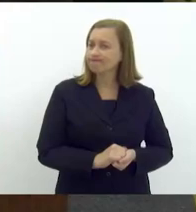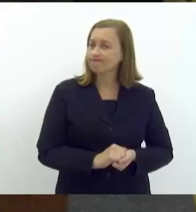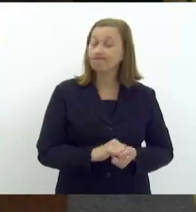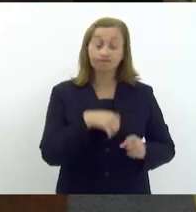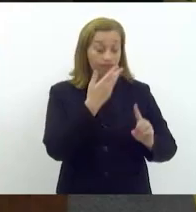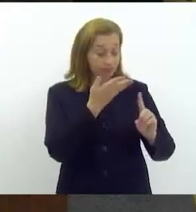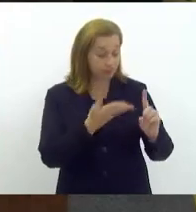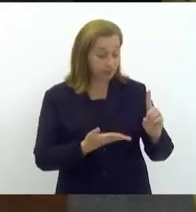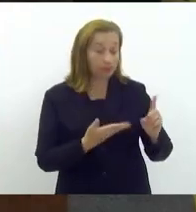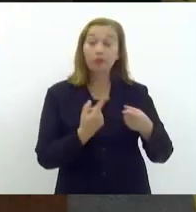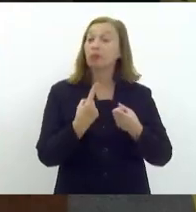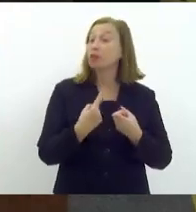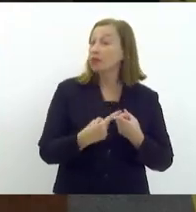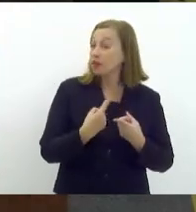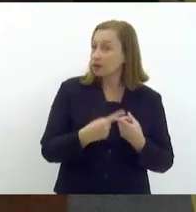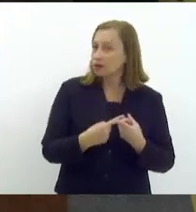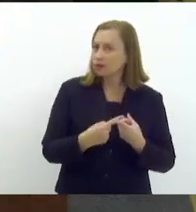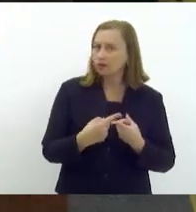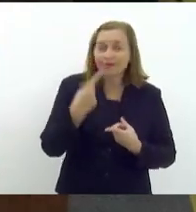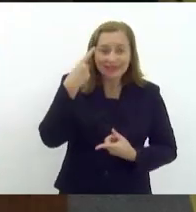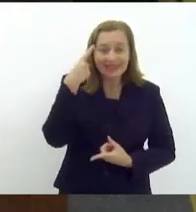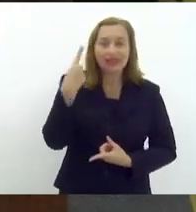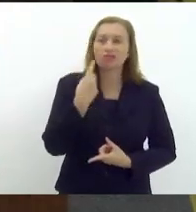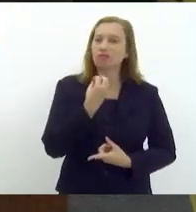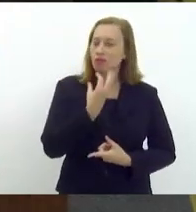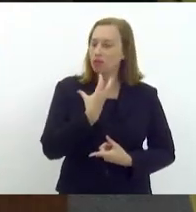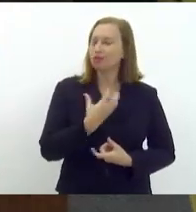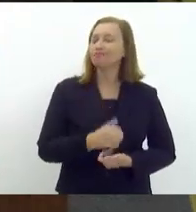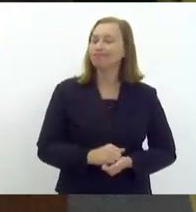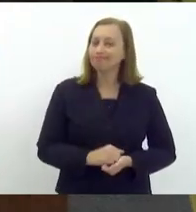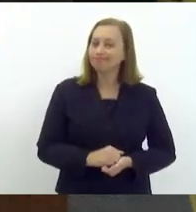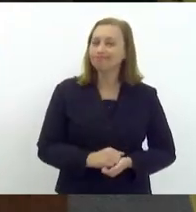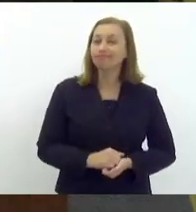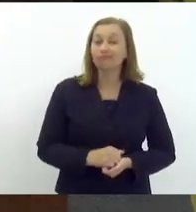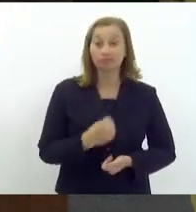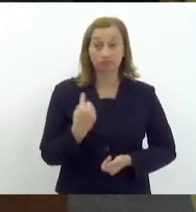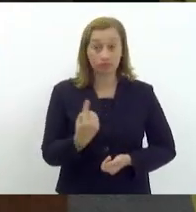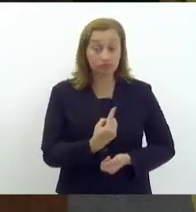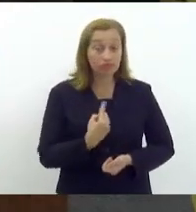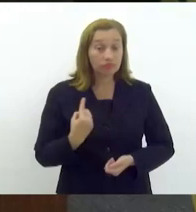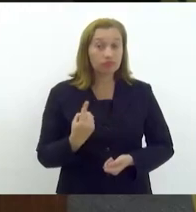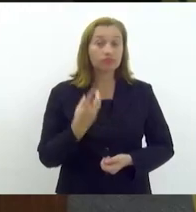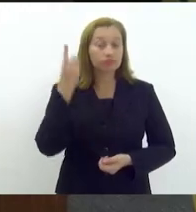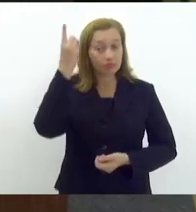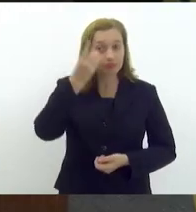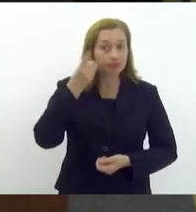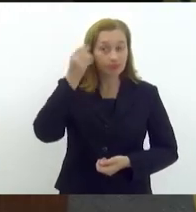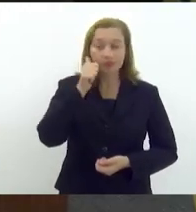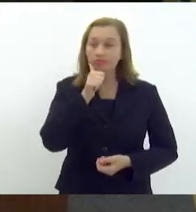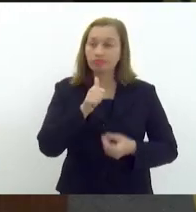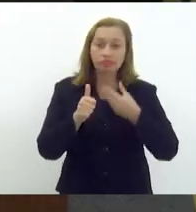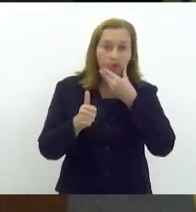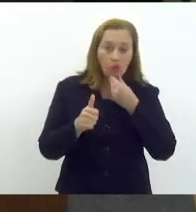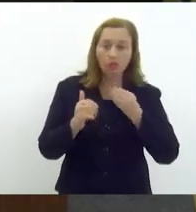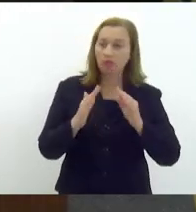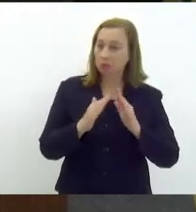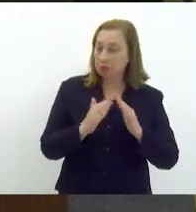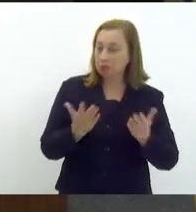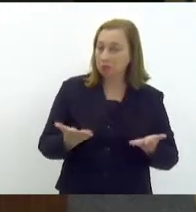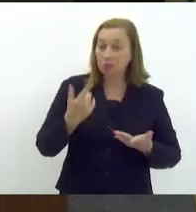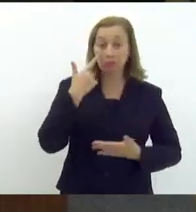homenageá-lo porque foi uma ideia muito boa né nós todos deputadas deputados da casa